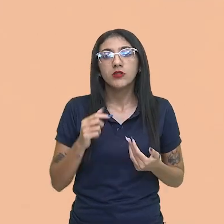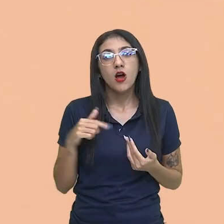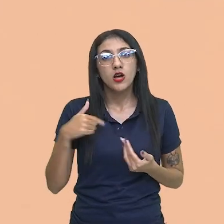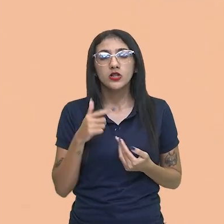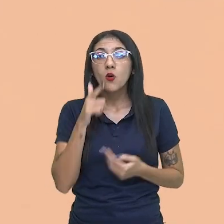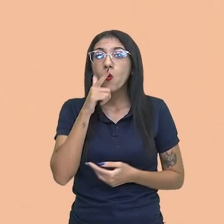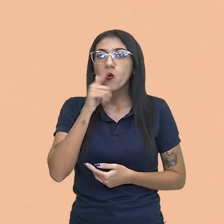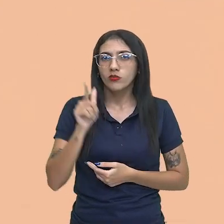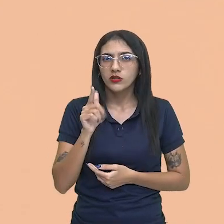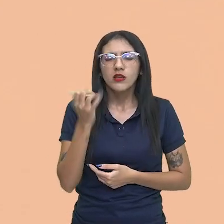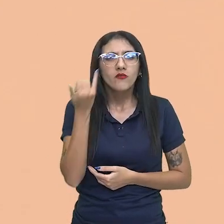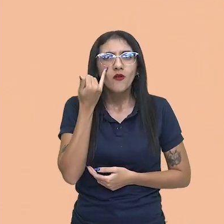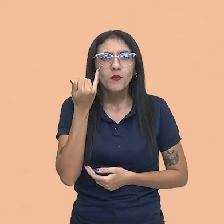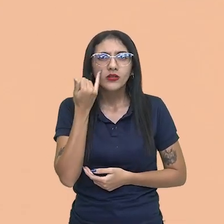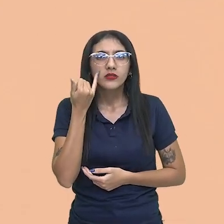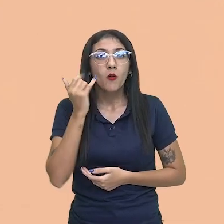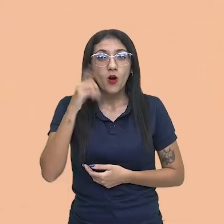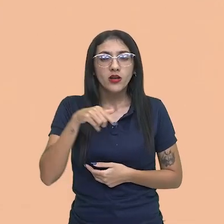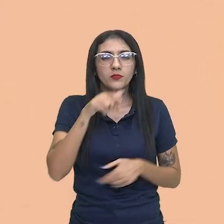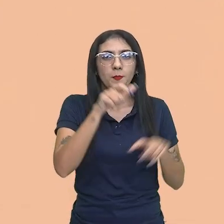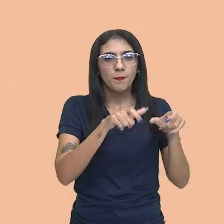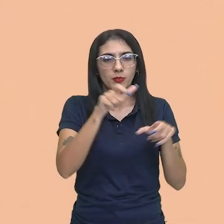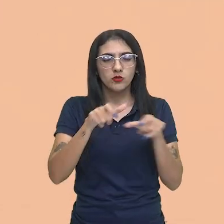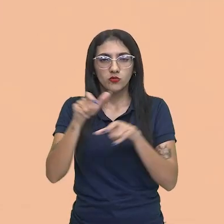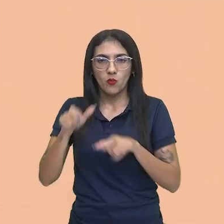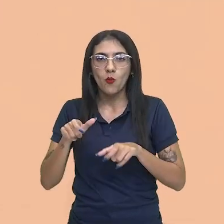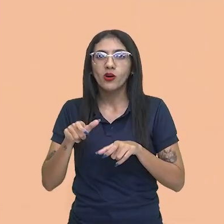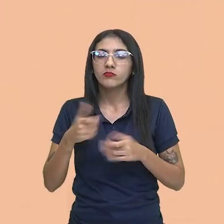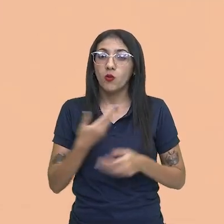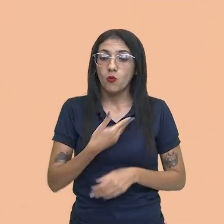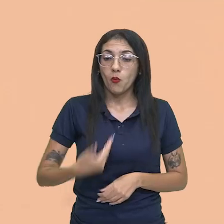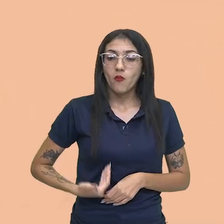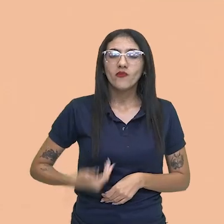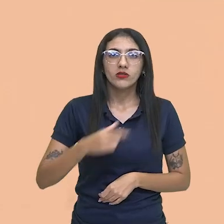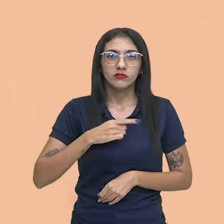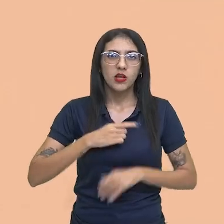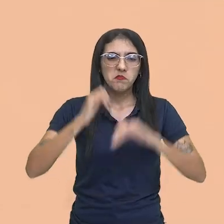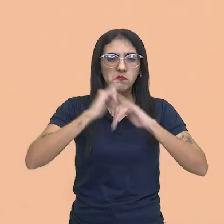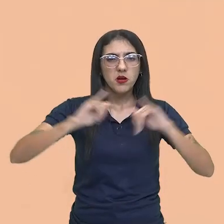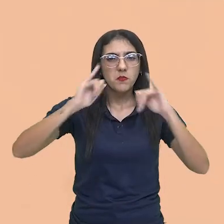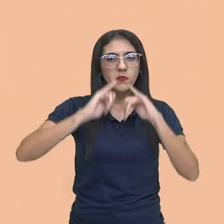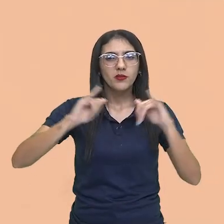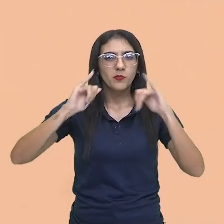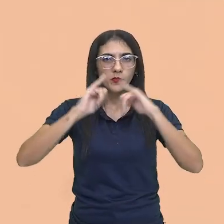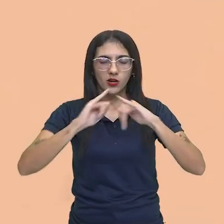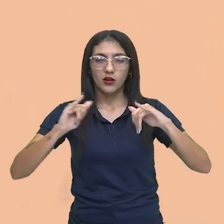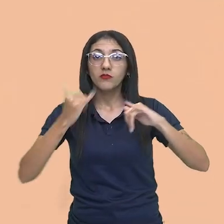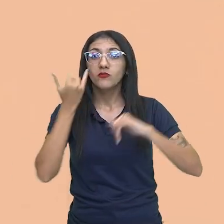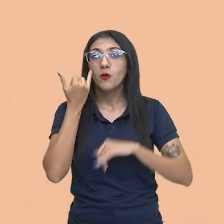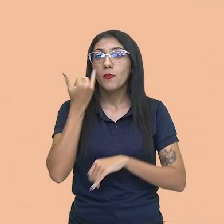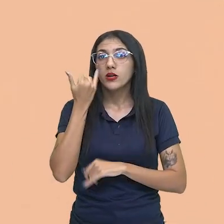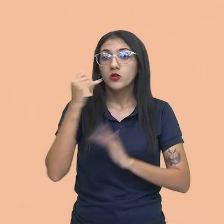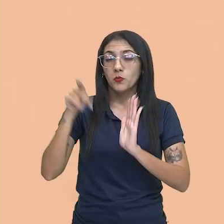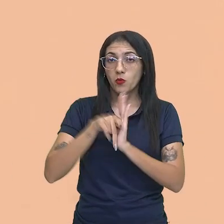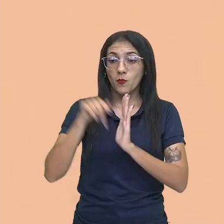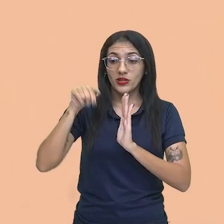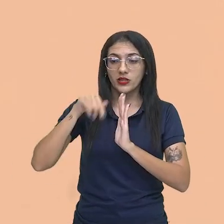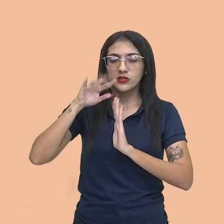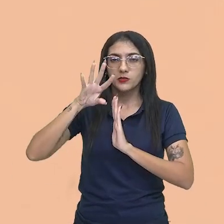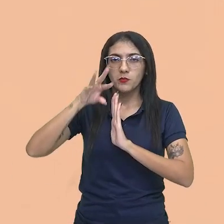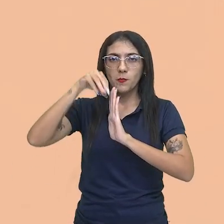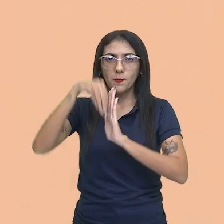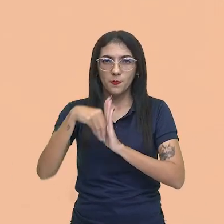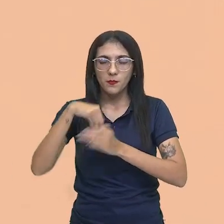consegue pegar informações sobre essas pessoas, os governos divulgam informações ali, né, periódicas sobre os países, e a